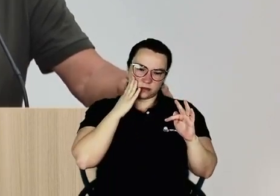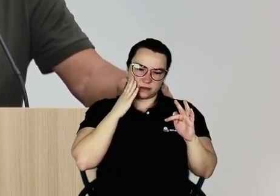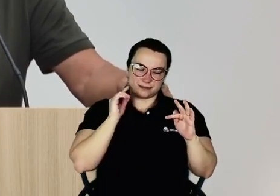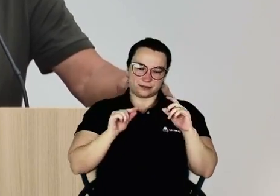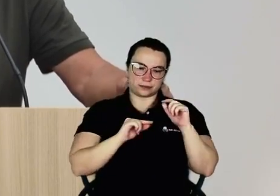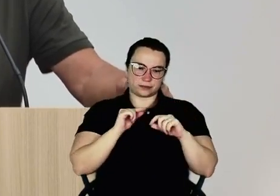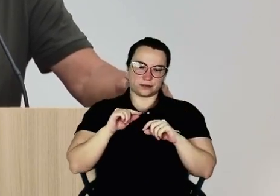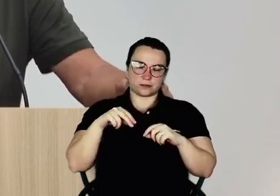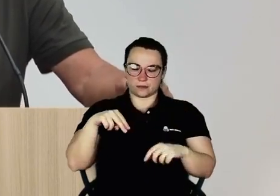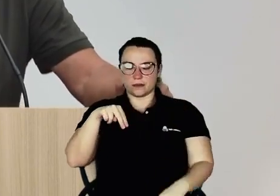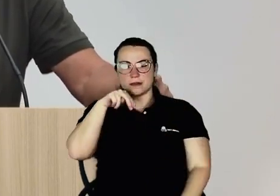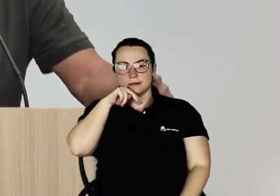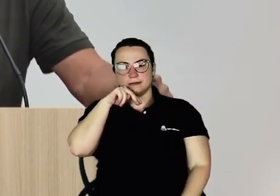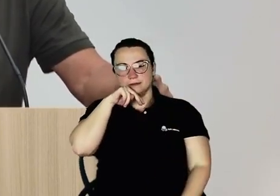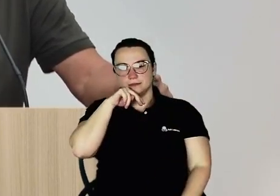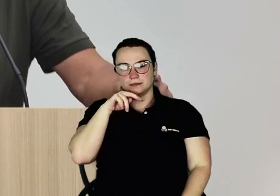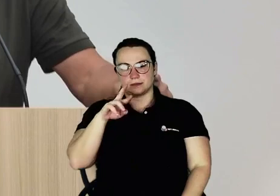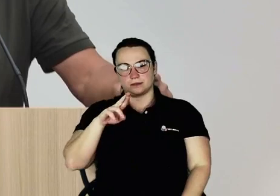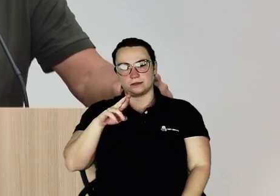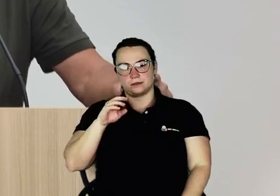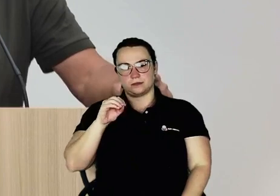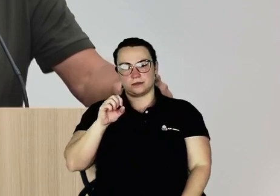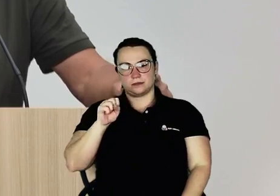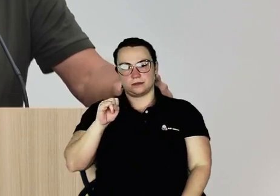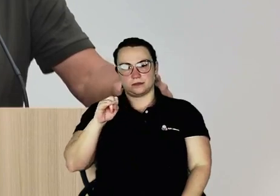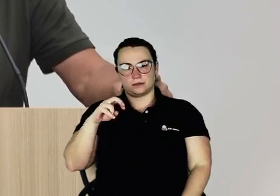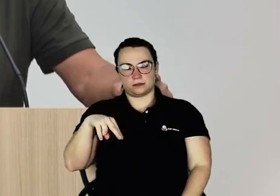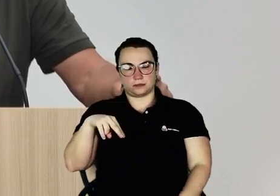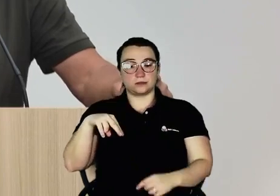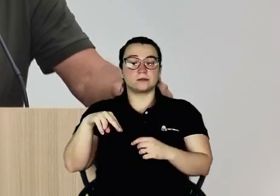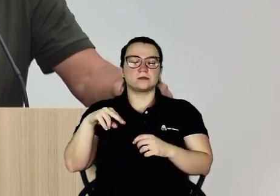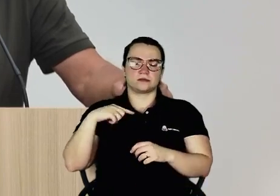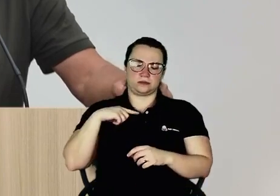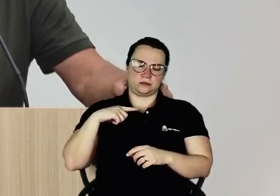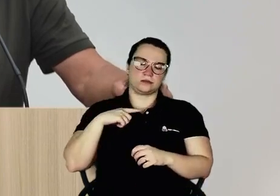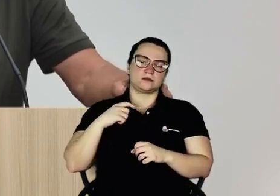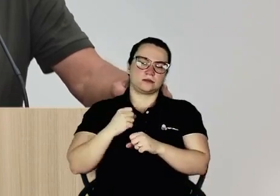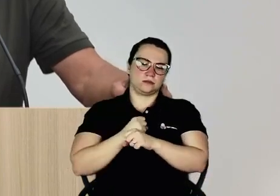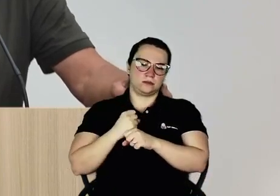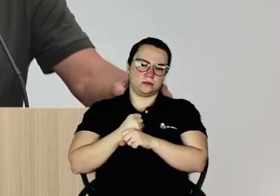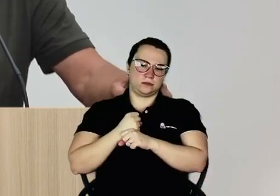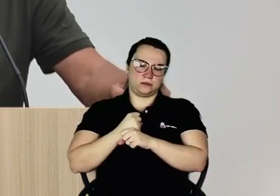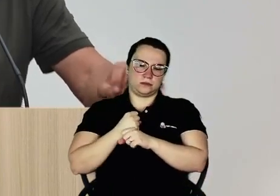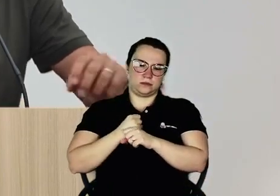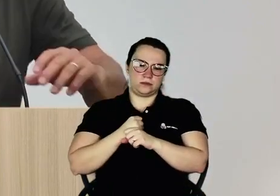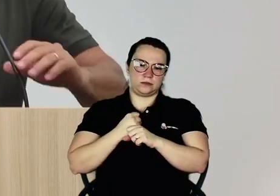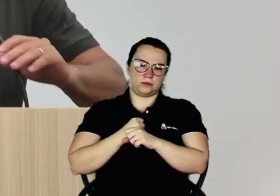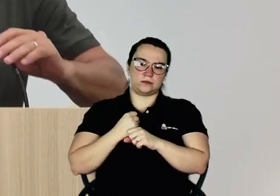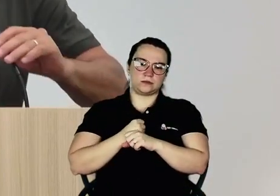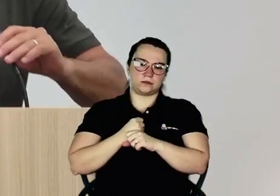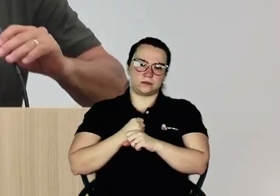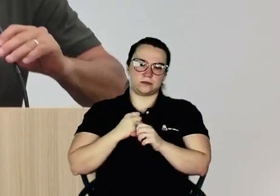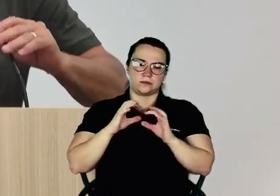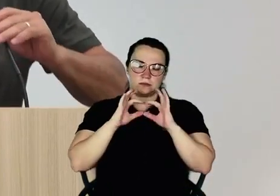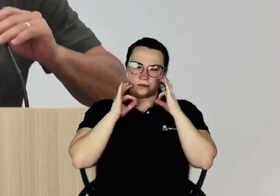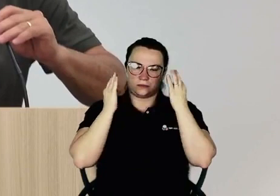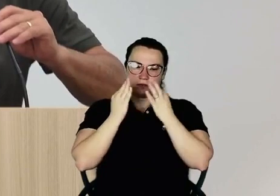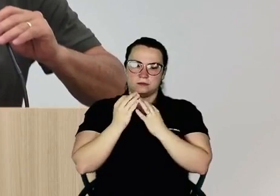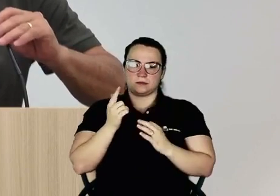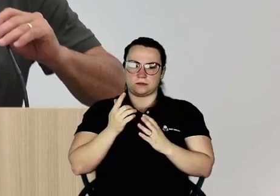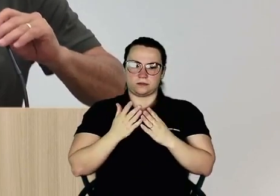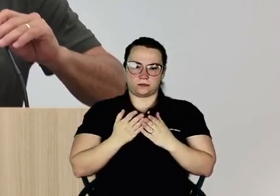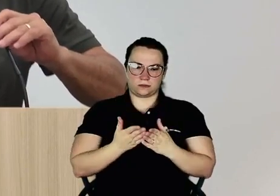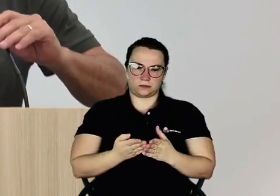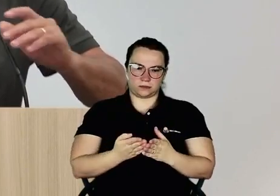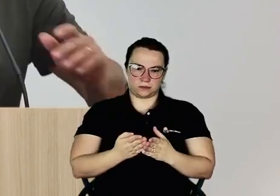seu Rocim, que foi militar por muitos anos no Exército Brasileiro aí, família guairense, Cabo